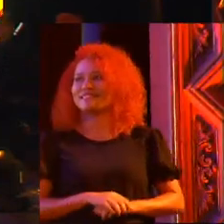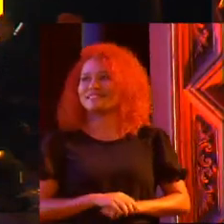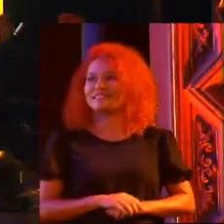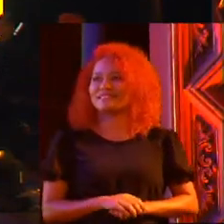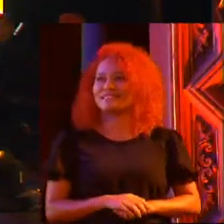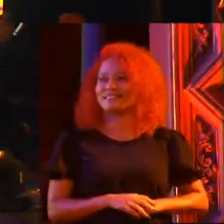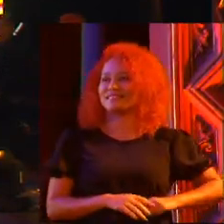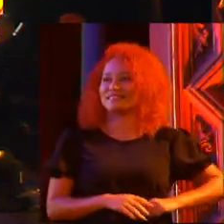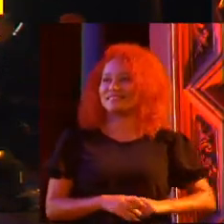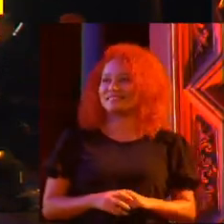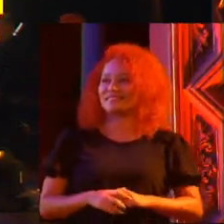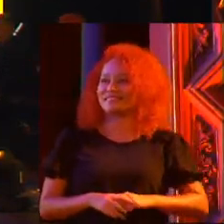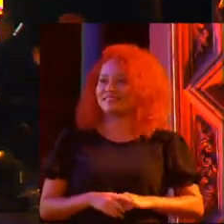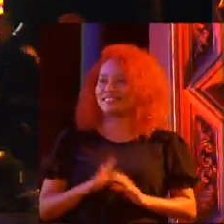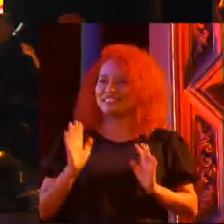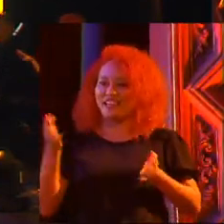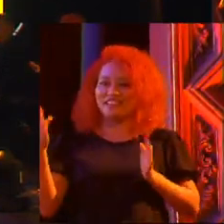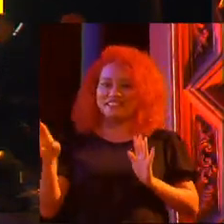Potência!